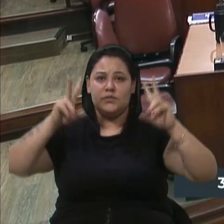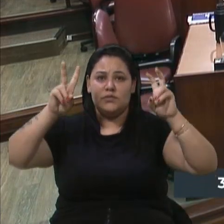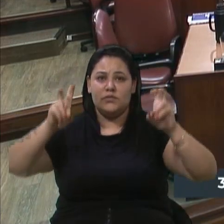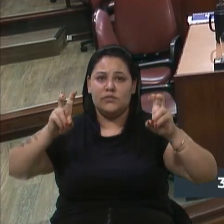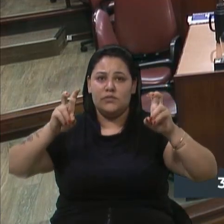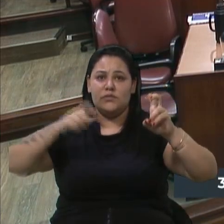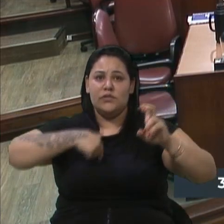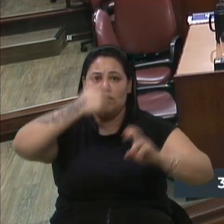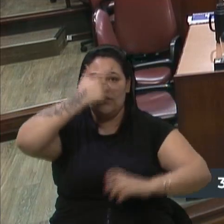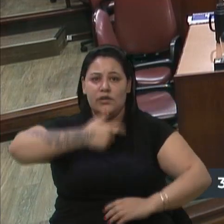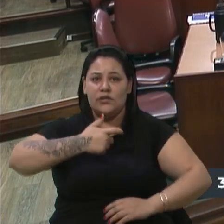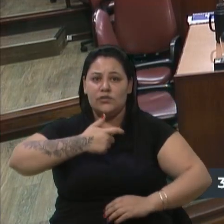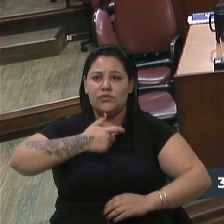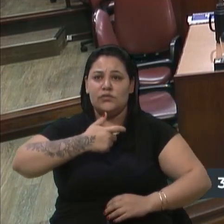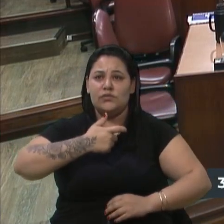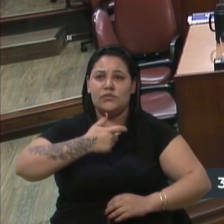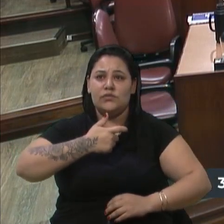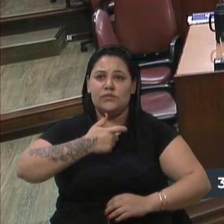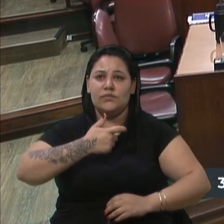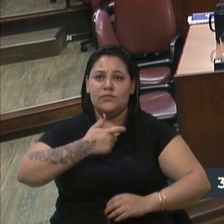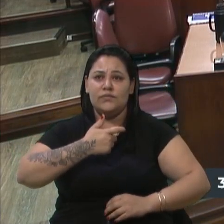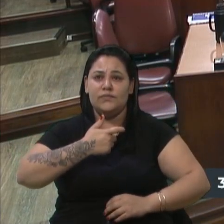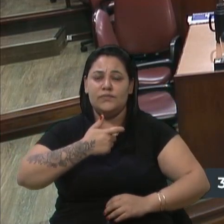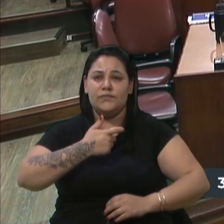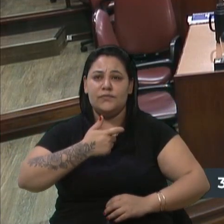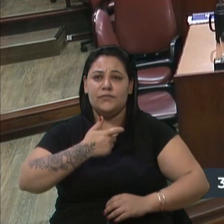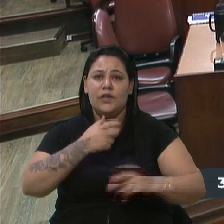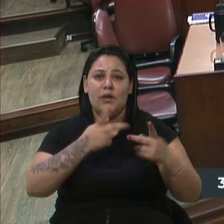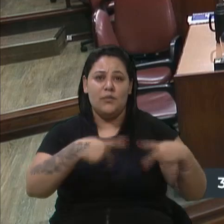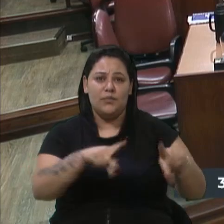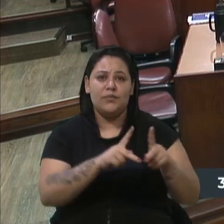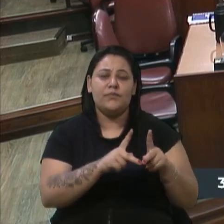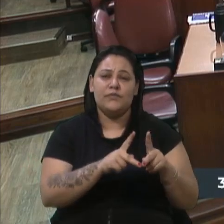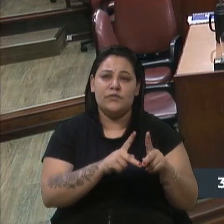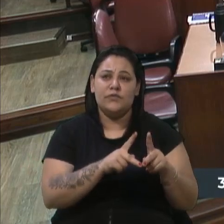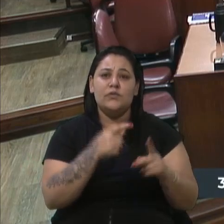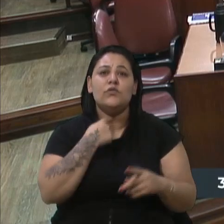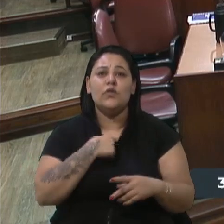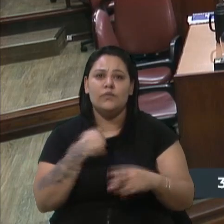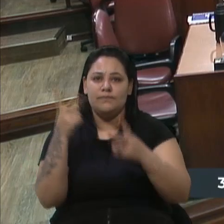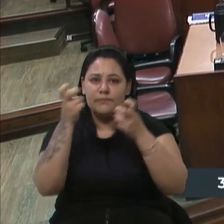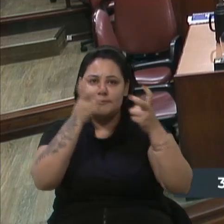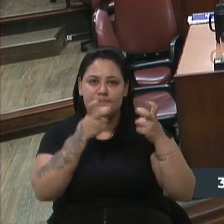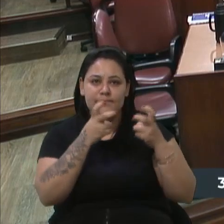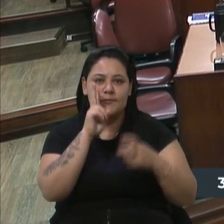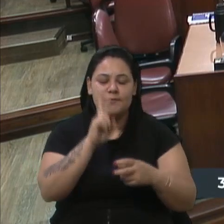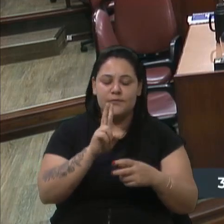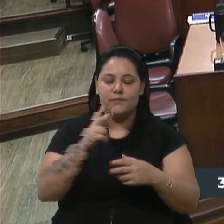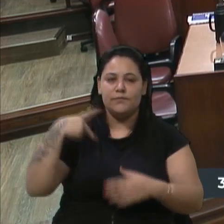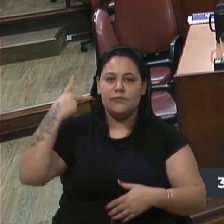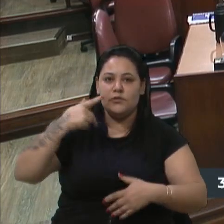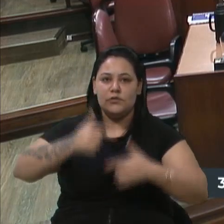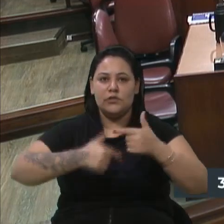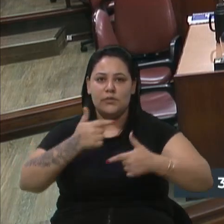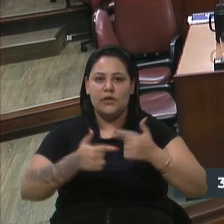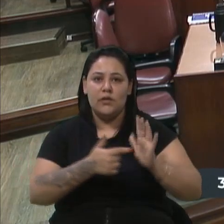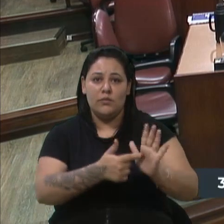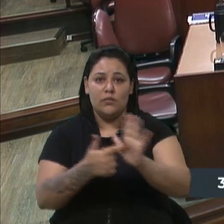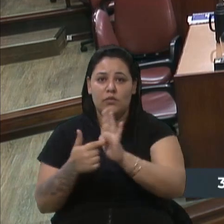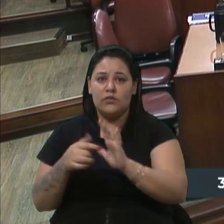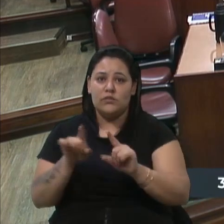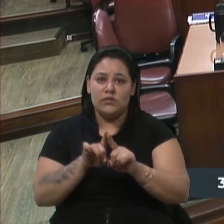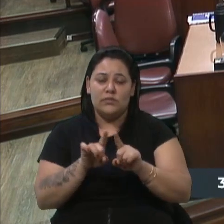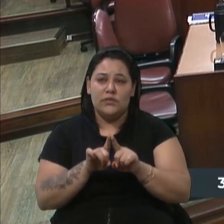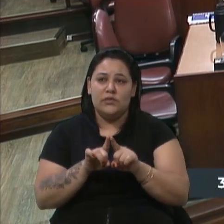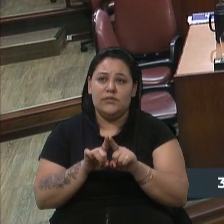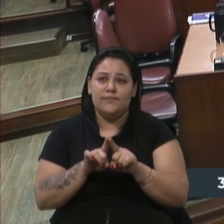que a população gosta de perceber, é as ações do vereador atuante. E mostra também um certo descaso, porque